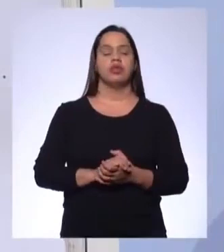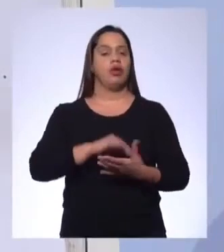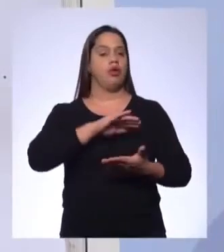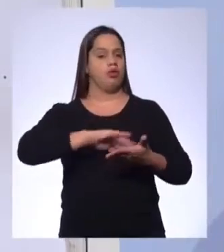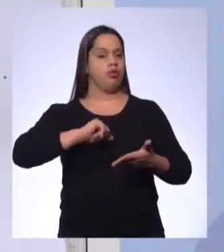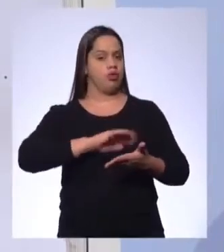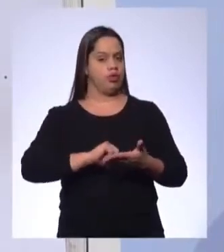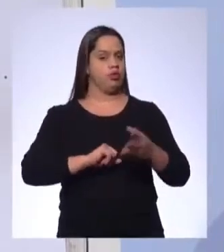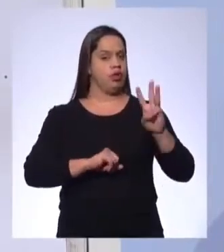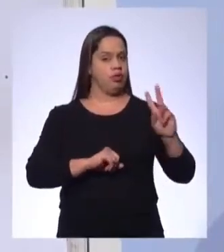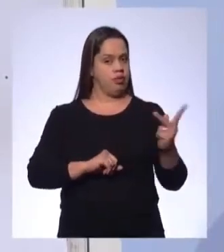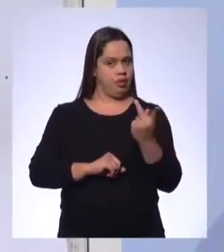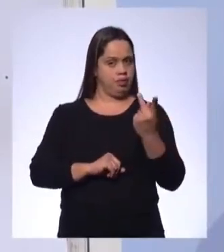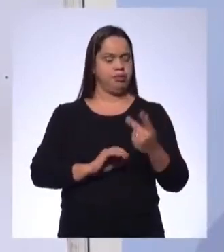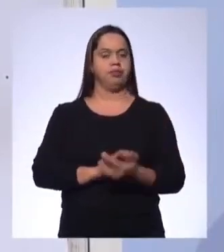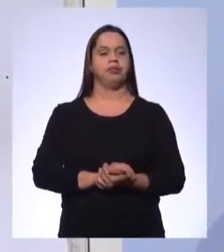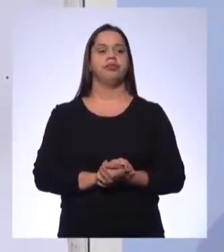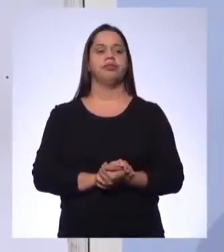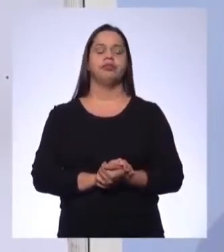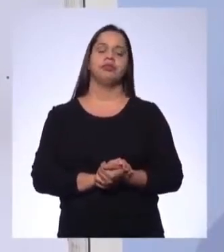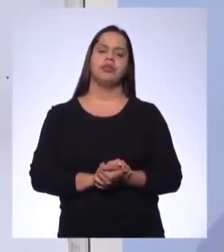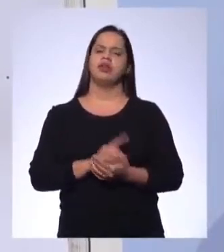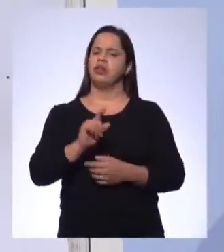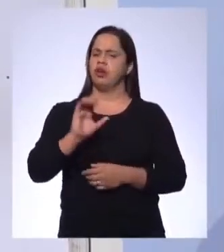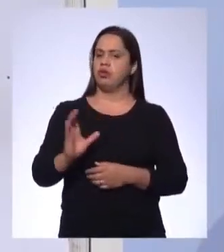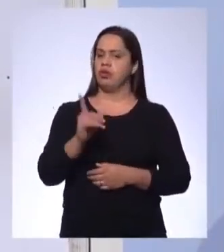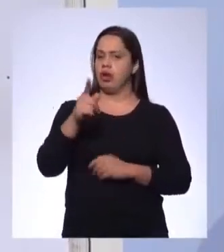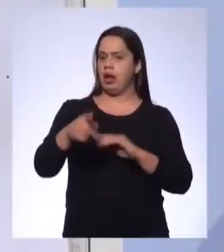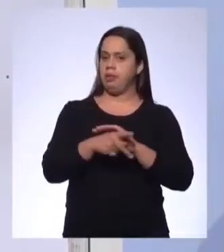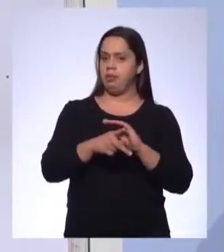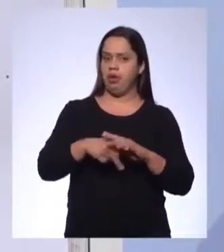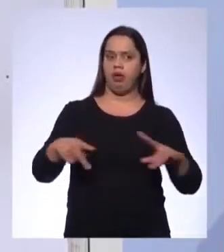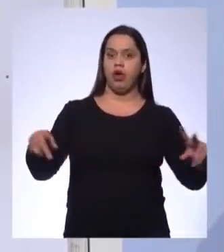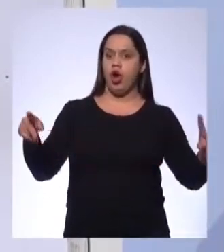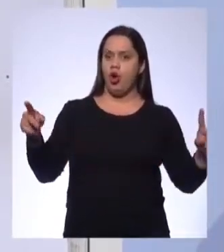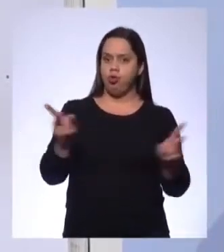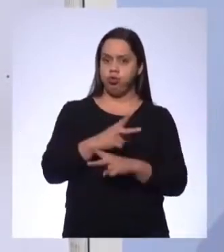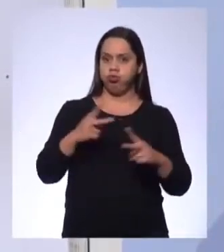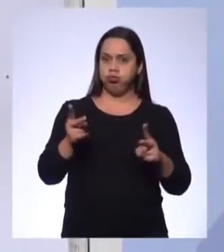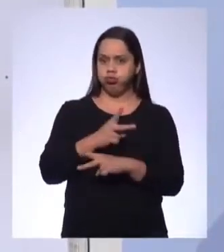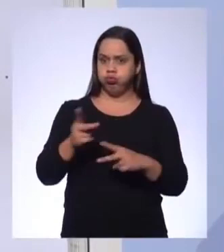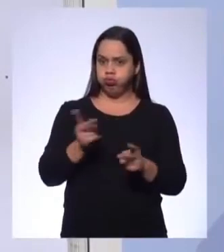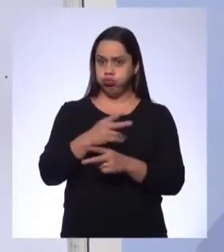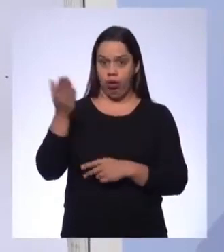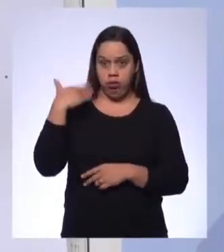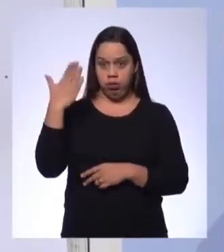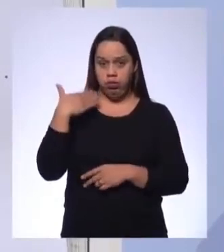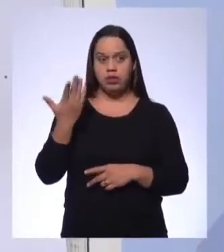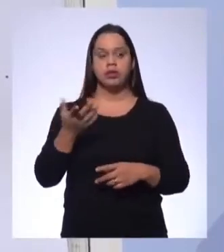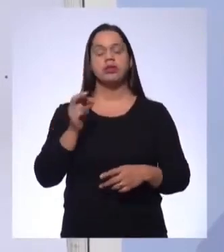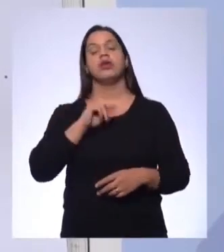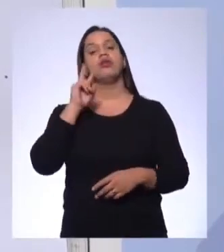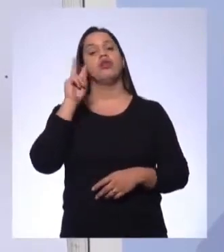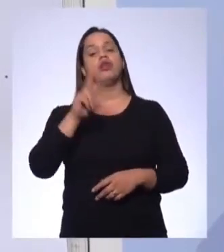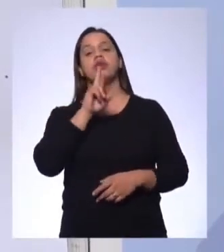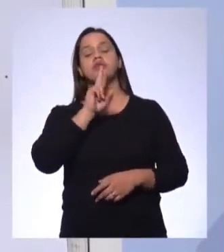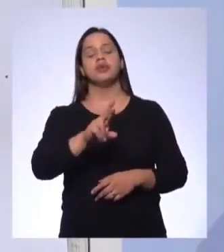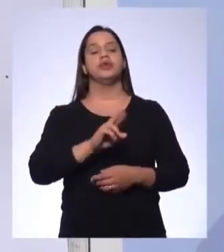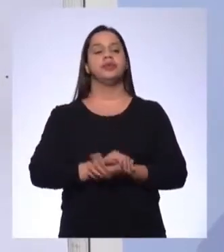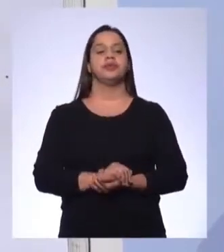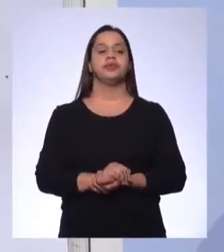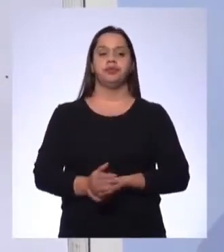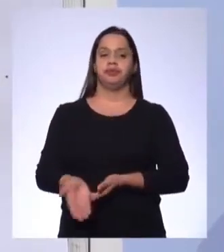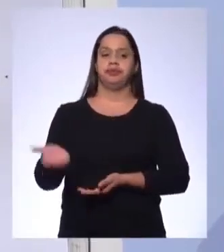o double question. O que aconteceu? Não foi um ciclone tropical? Aí eu vou responder. A tropical